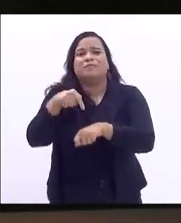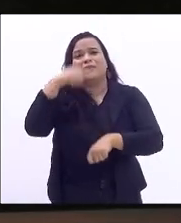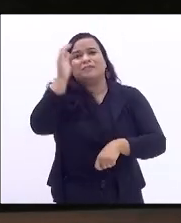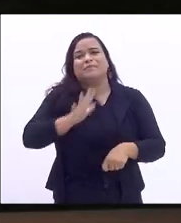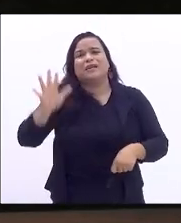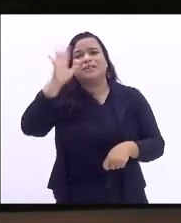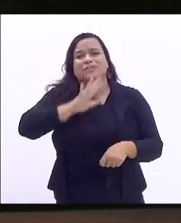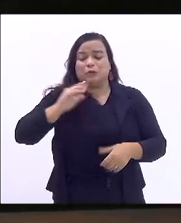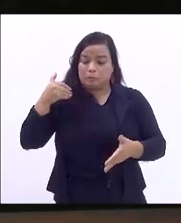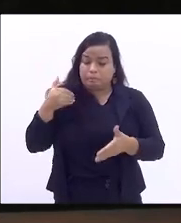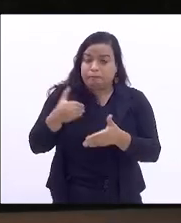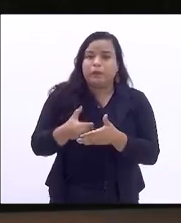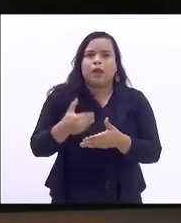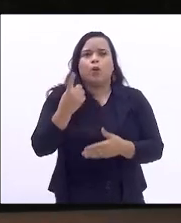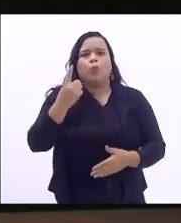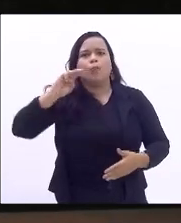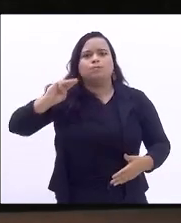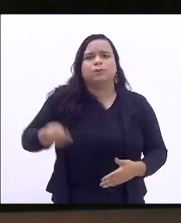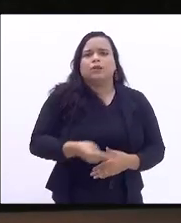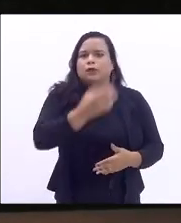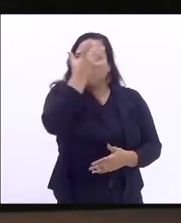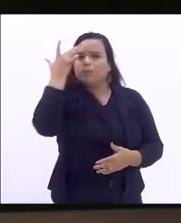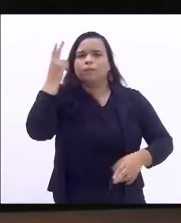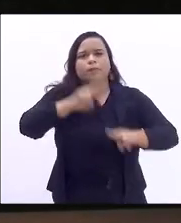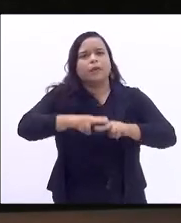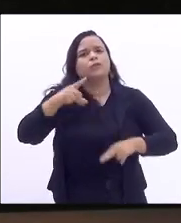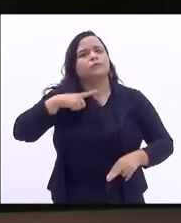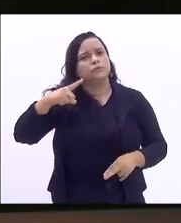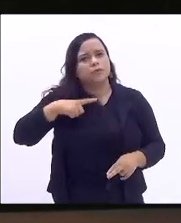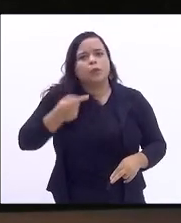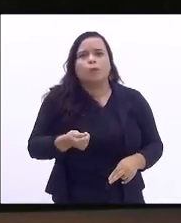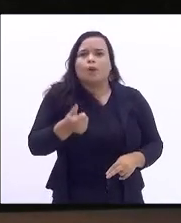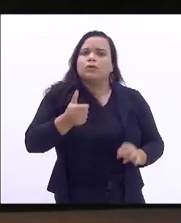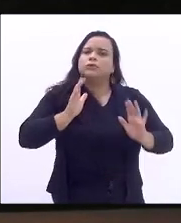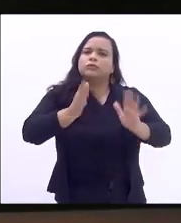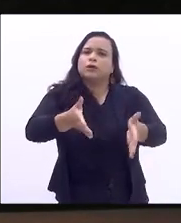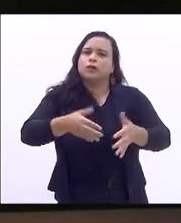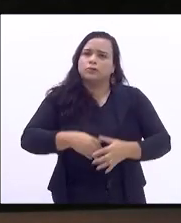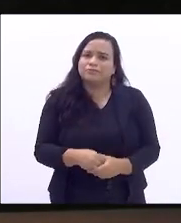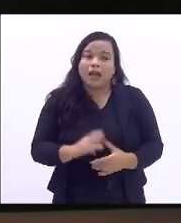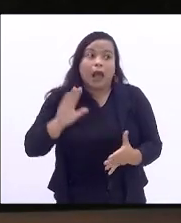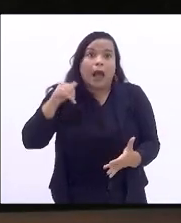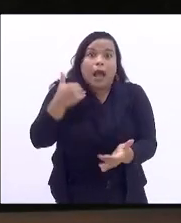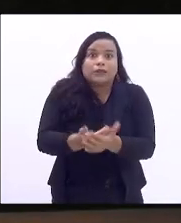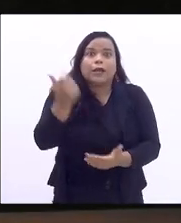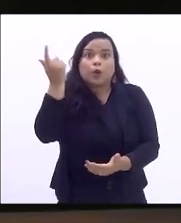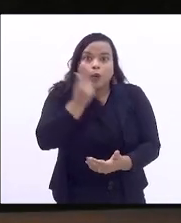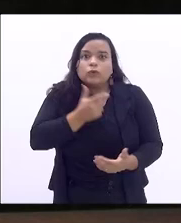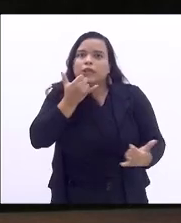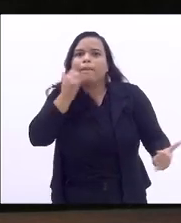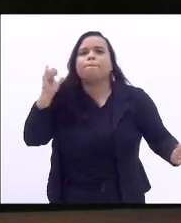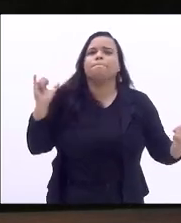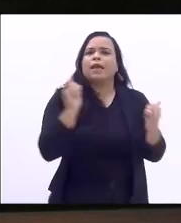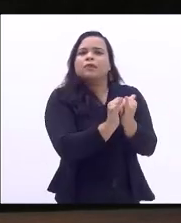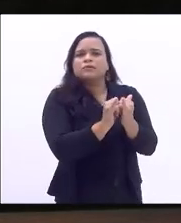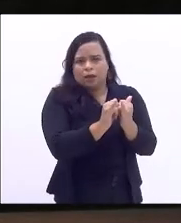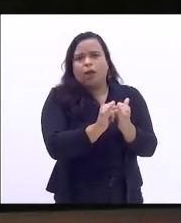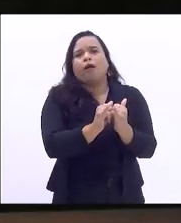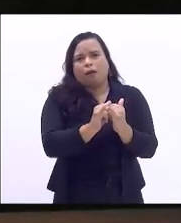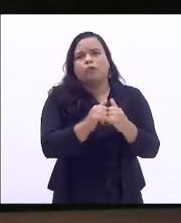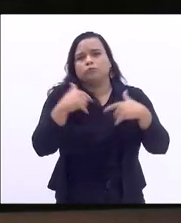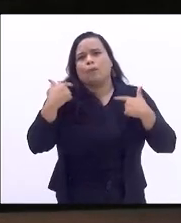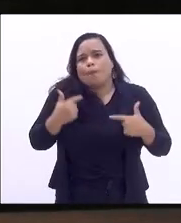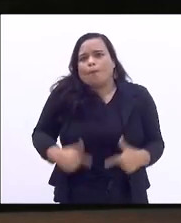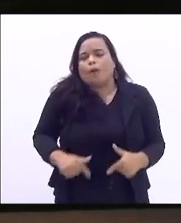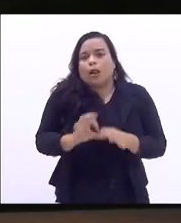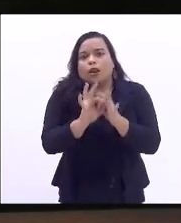terá quase um milhão de os dados né até serem absorvidas essas pessoas passaram em média